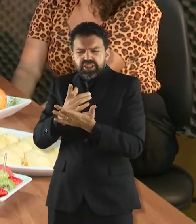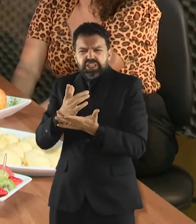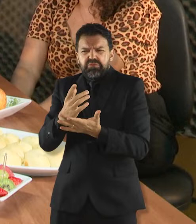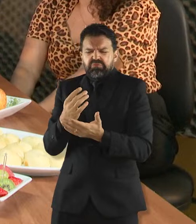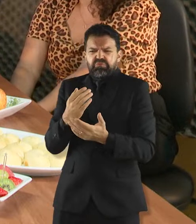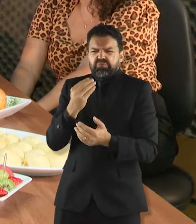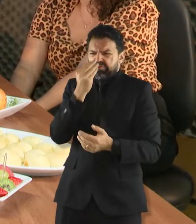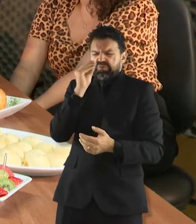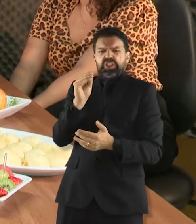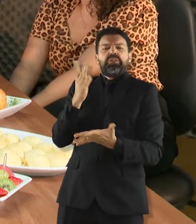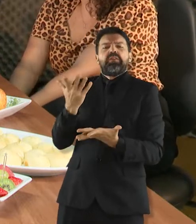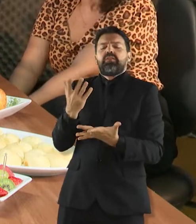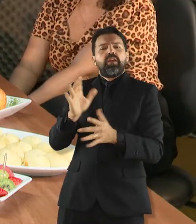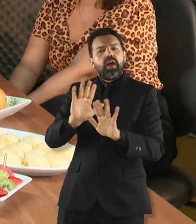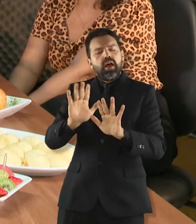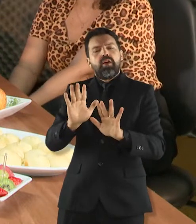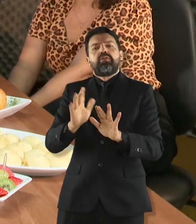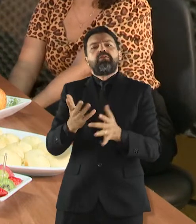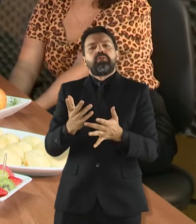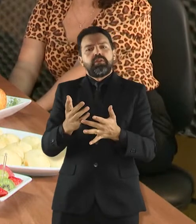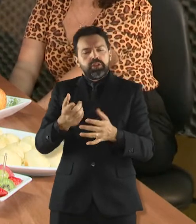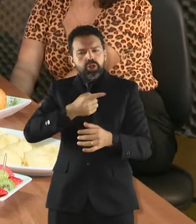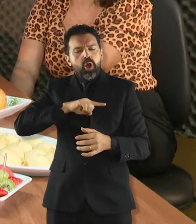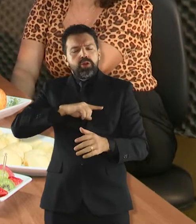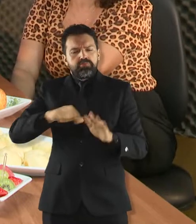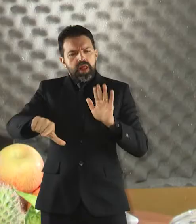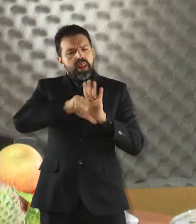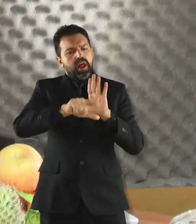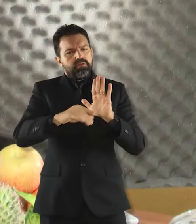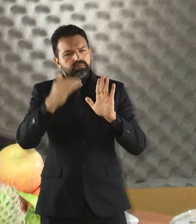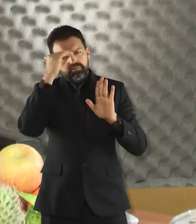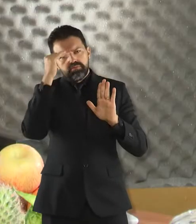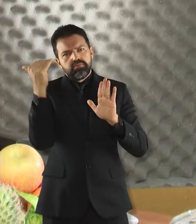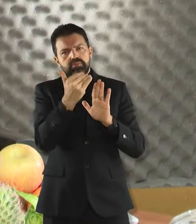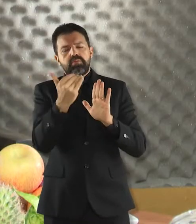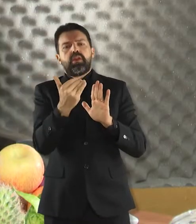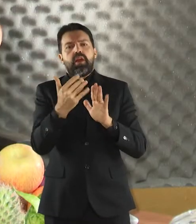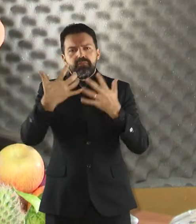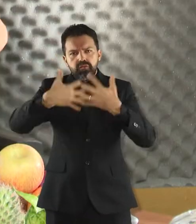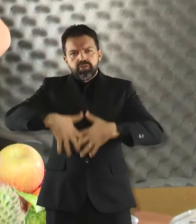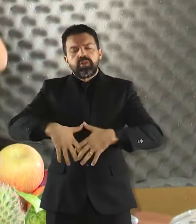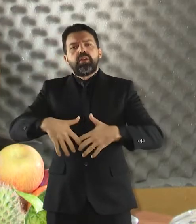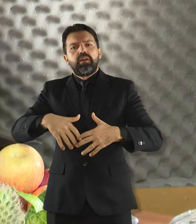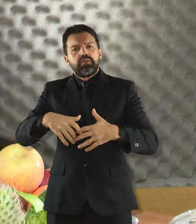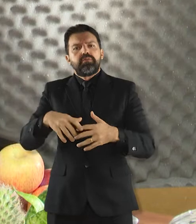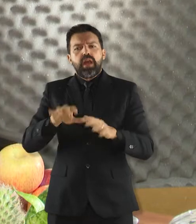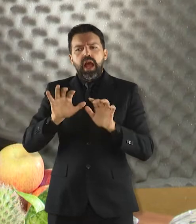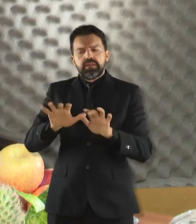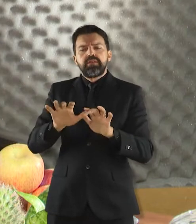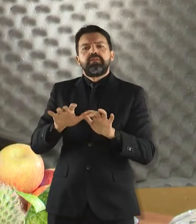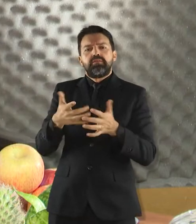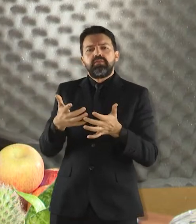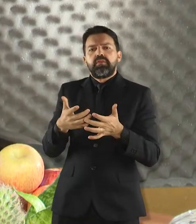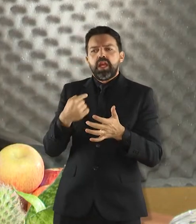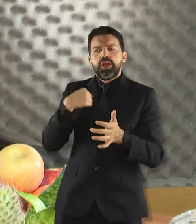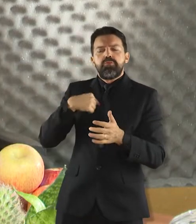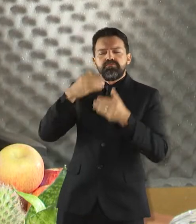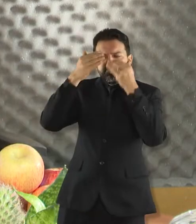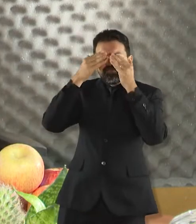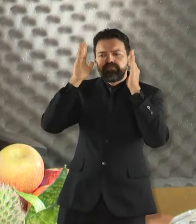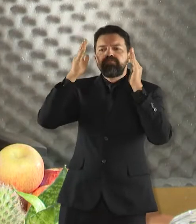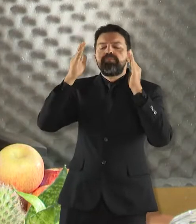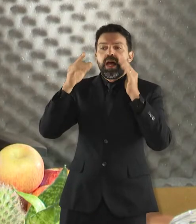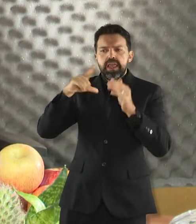a lei funcione, né? Isso. Fazer o possível para que funcione. Mas assim, eu realmente tenho o entendimento assim de que